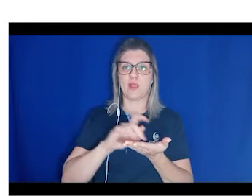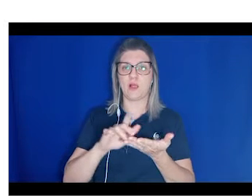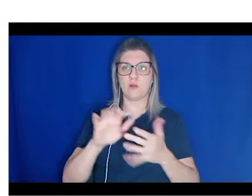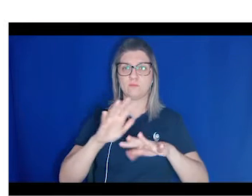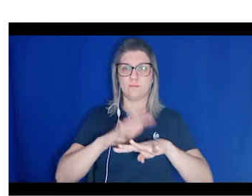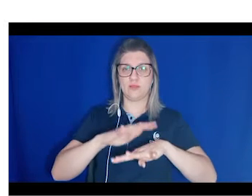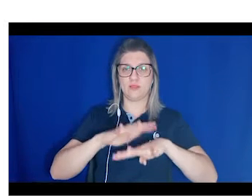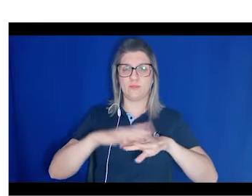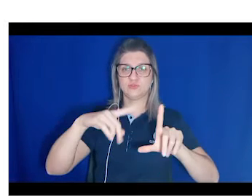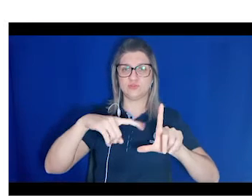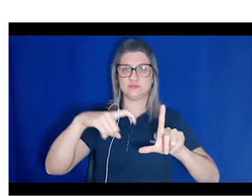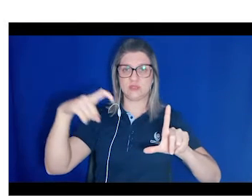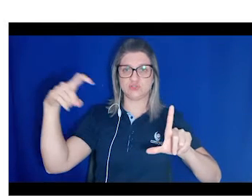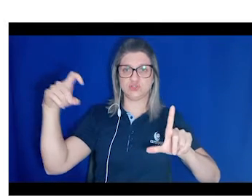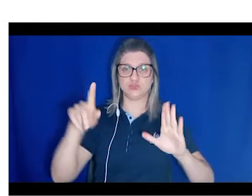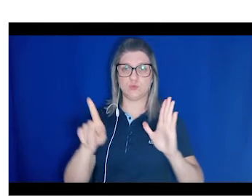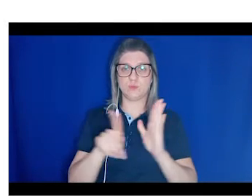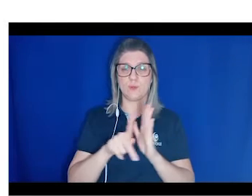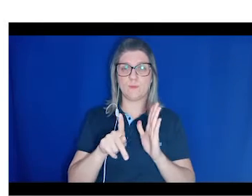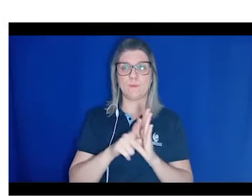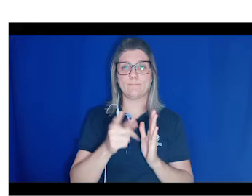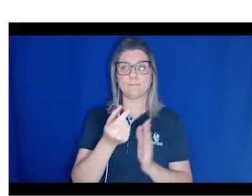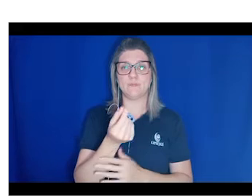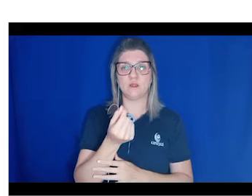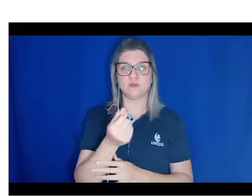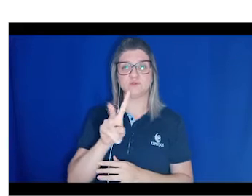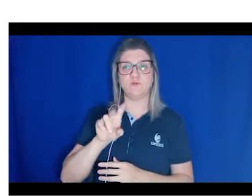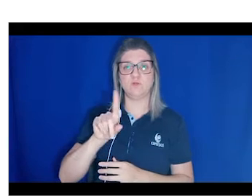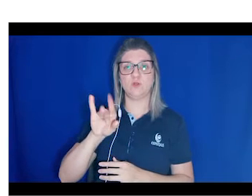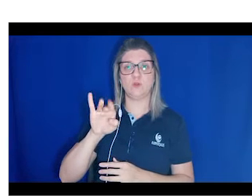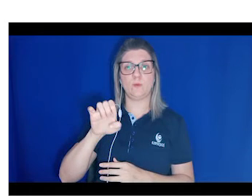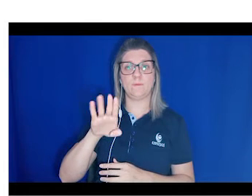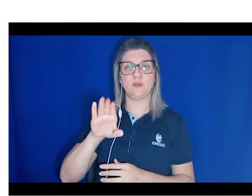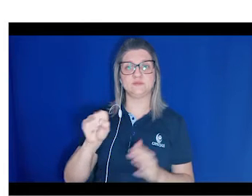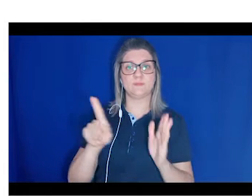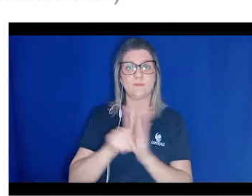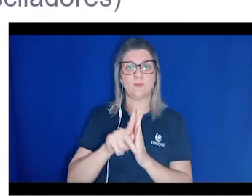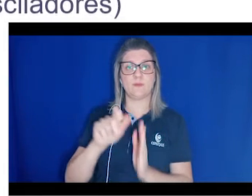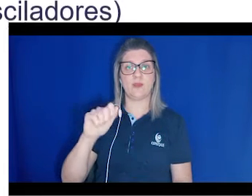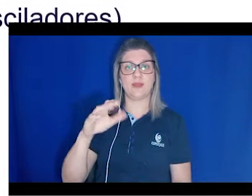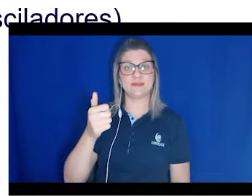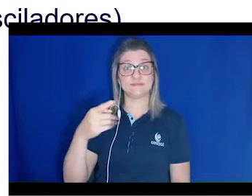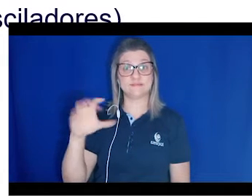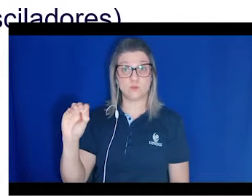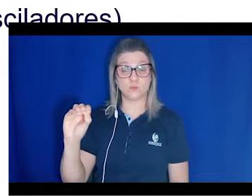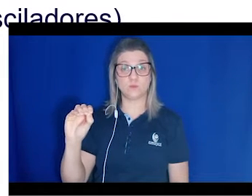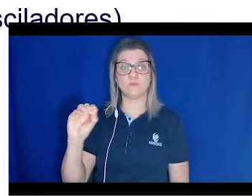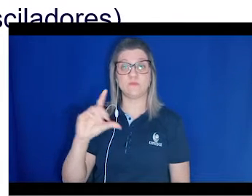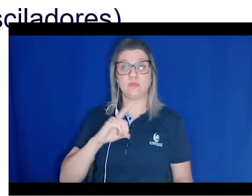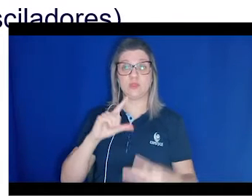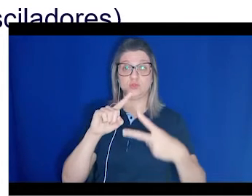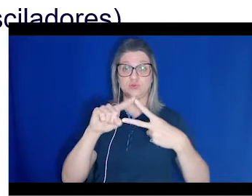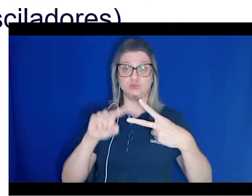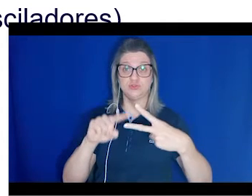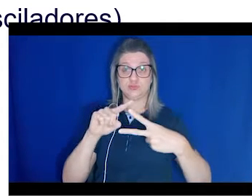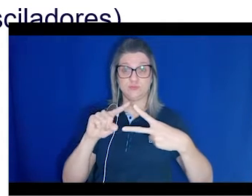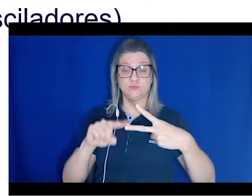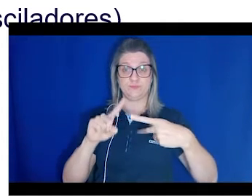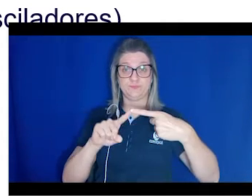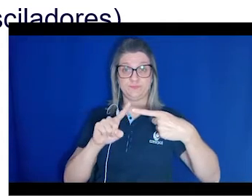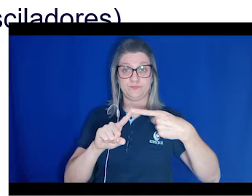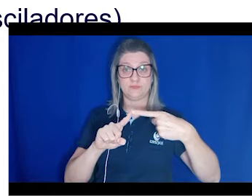matemáticos e estatísticos dos componentes dos preços e volumes de uma ação. São divididos em dois